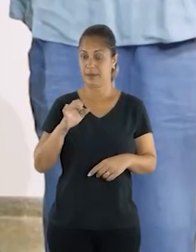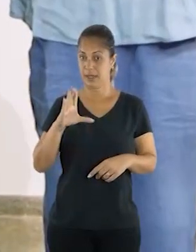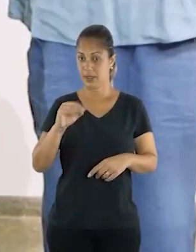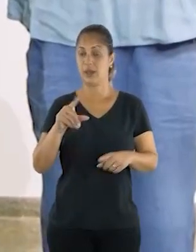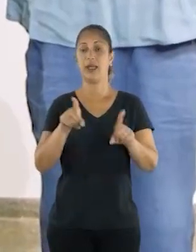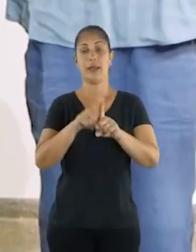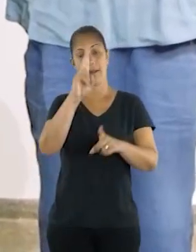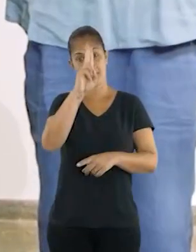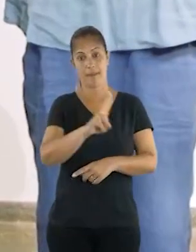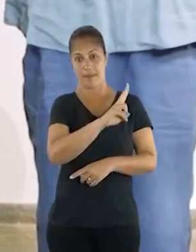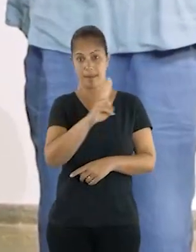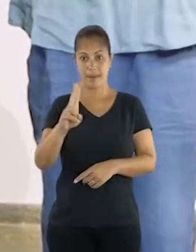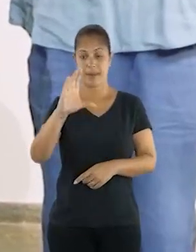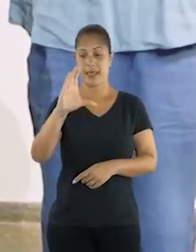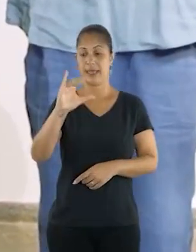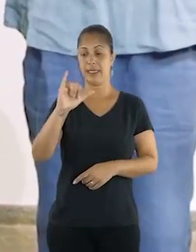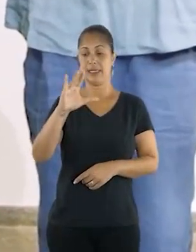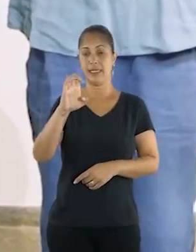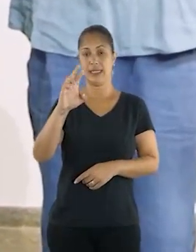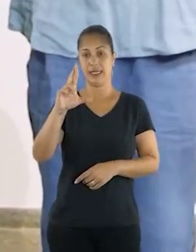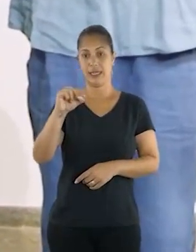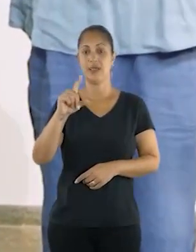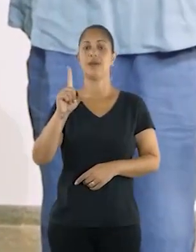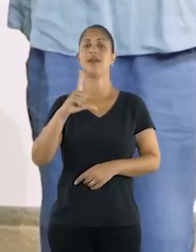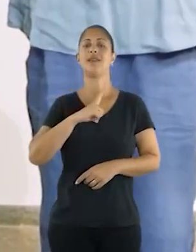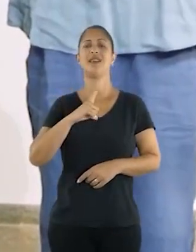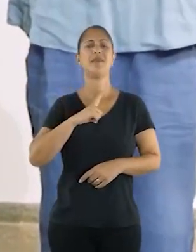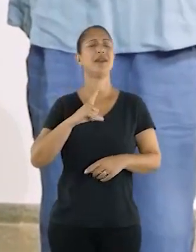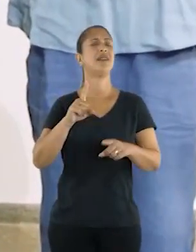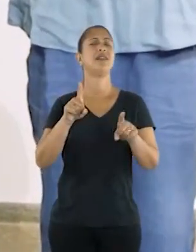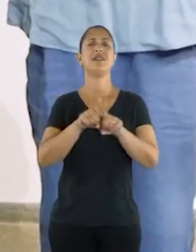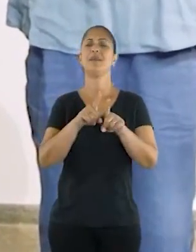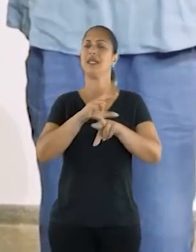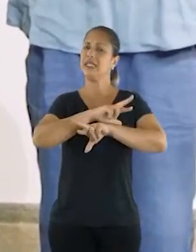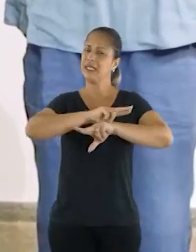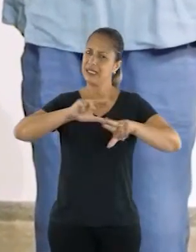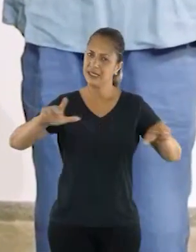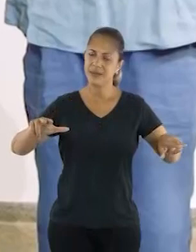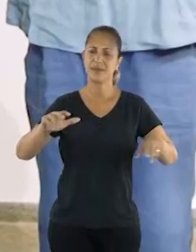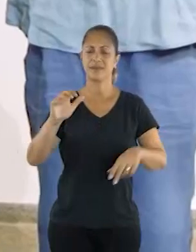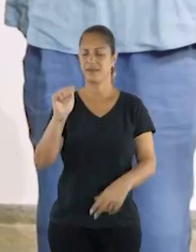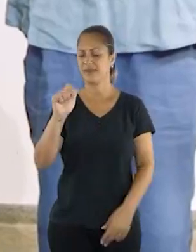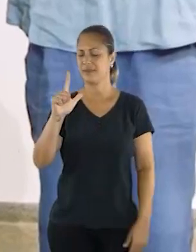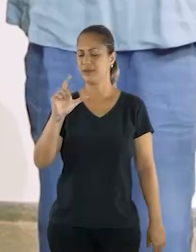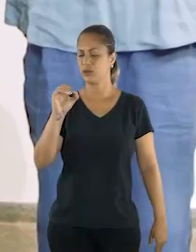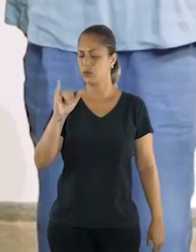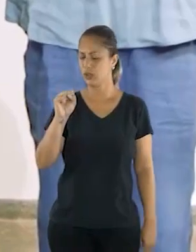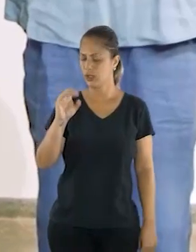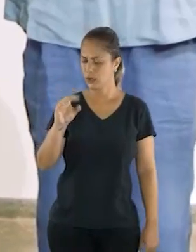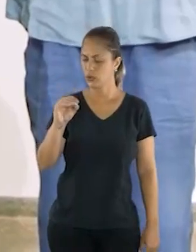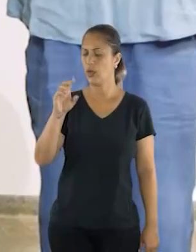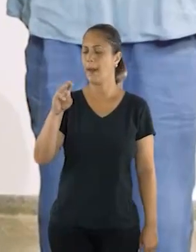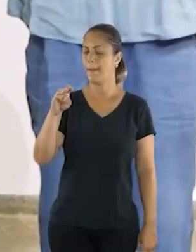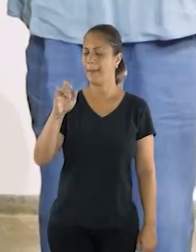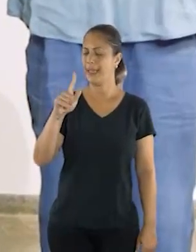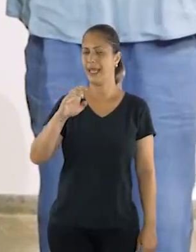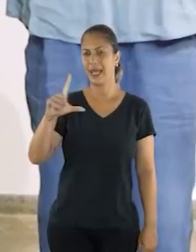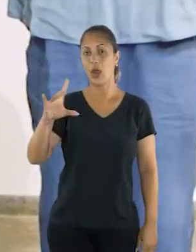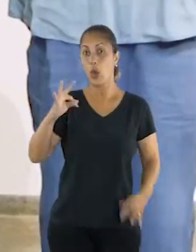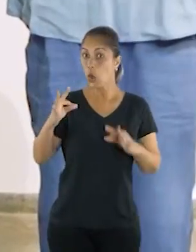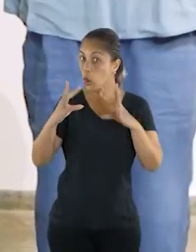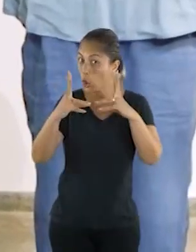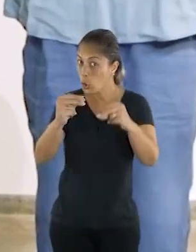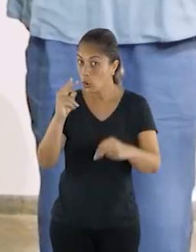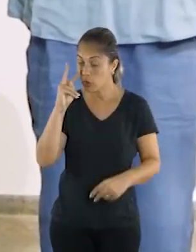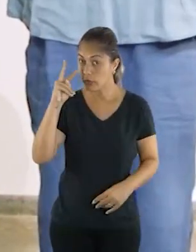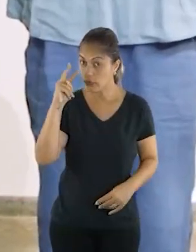Padre Cícero, incrível, e um conjunto de obras de Aloysio Braga, Miguel dos Santos. Todas as obras que